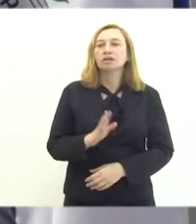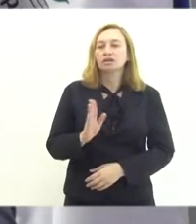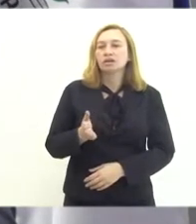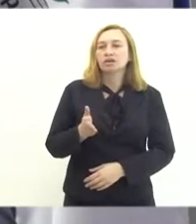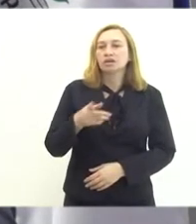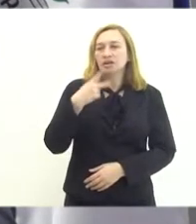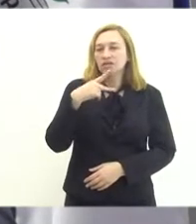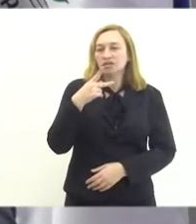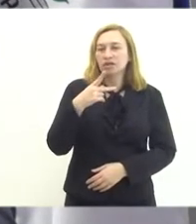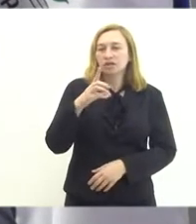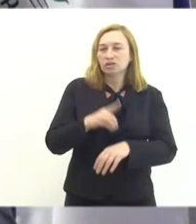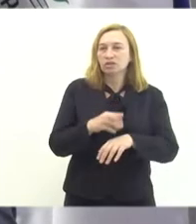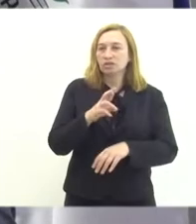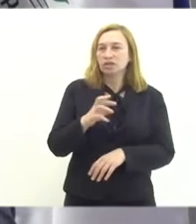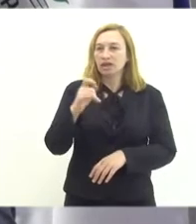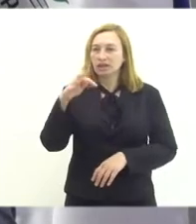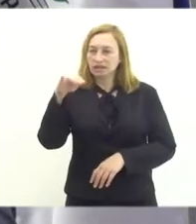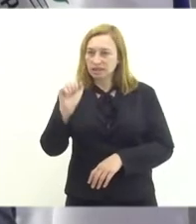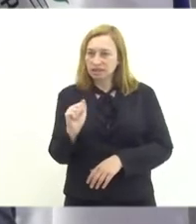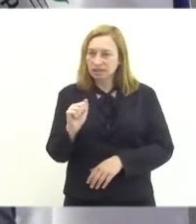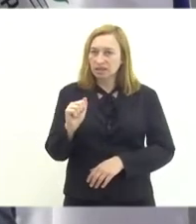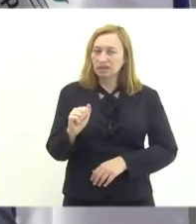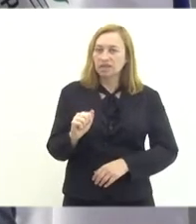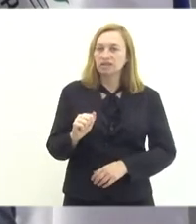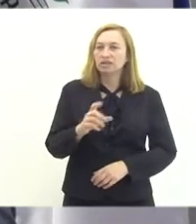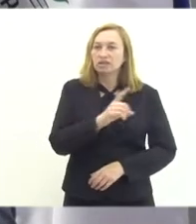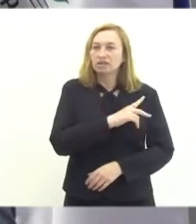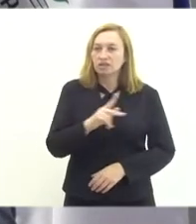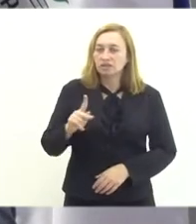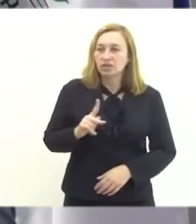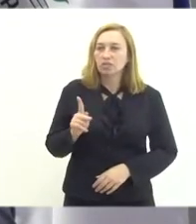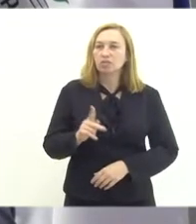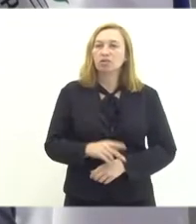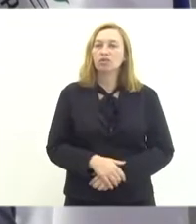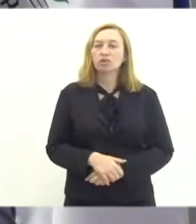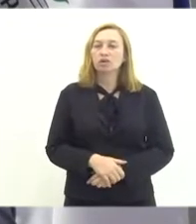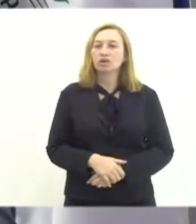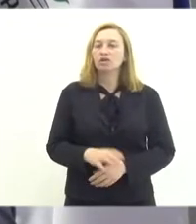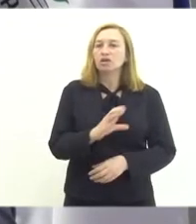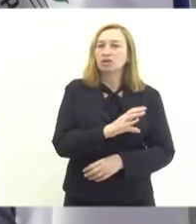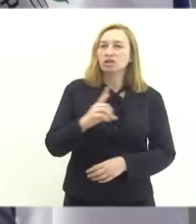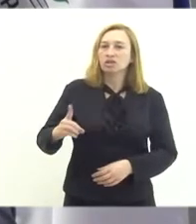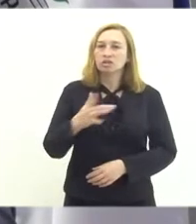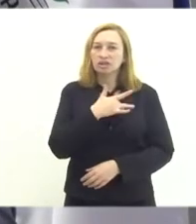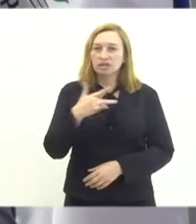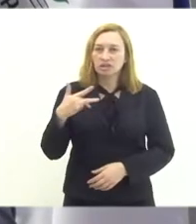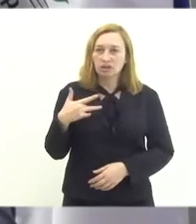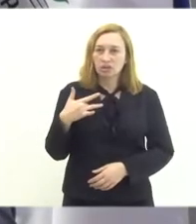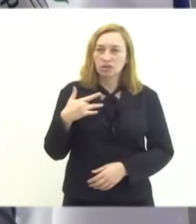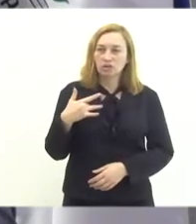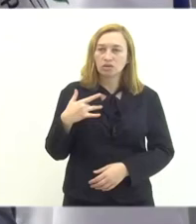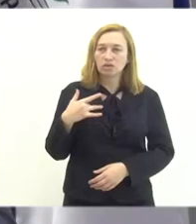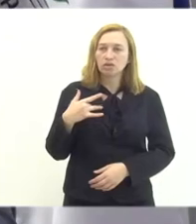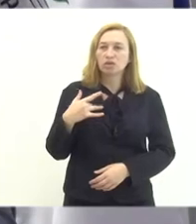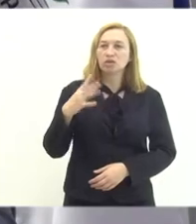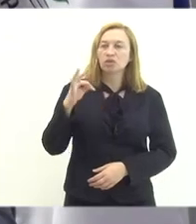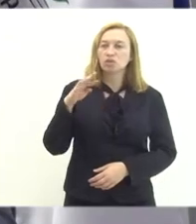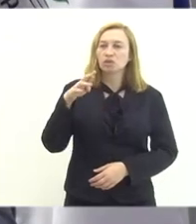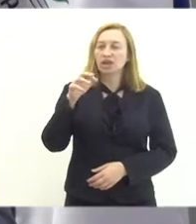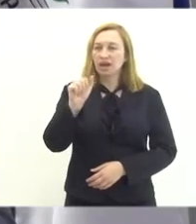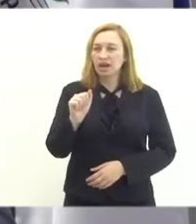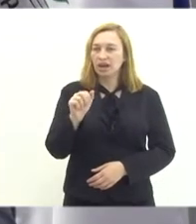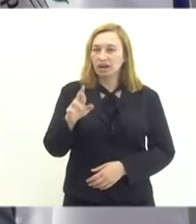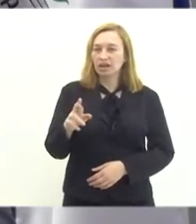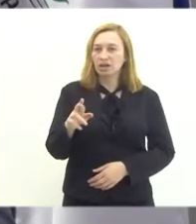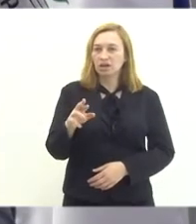passar a palavra agora para Doutora Alessandra Nascimento da Defensoria Pública daqui é tudo coordenadora da saúde e tutela coletiva